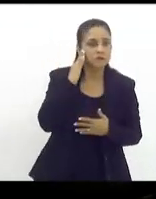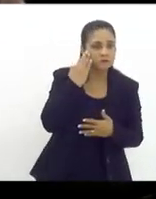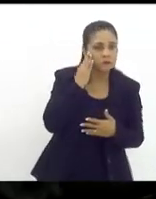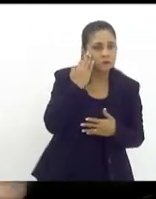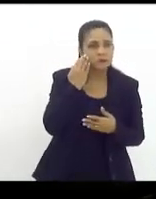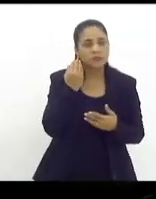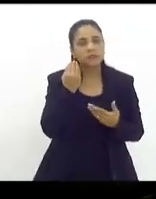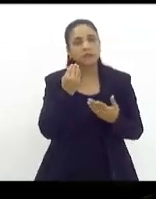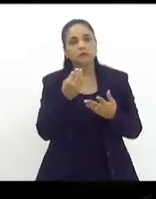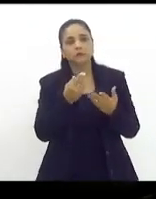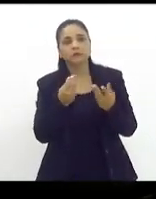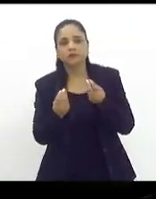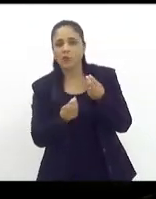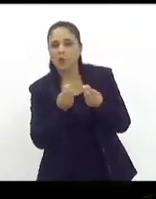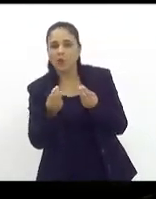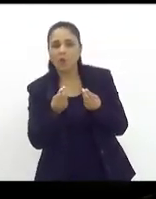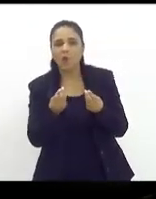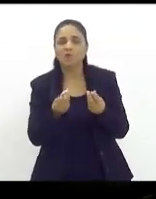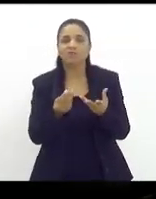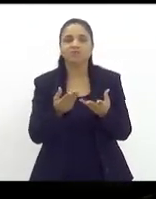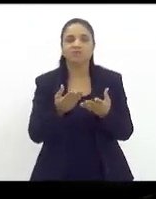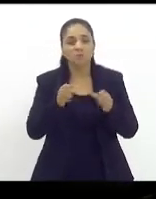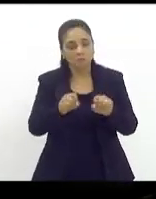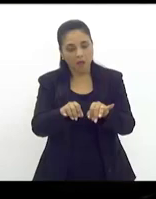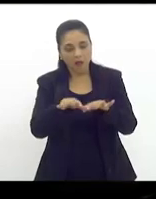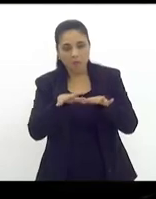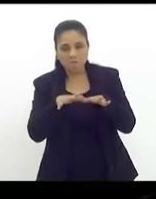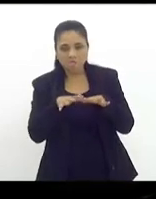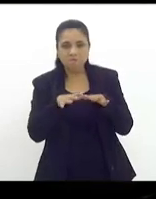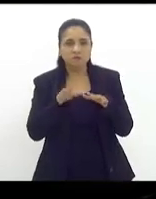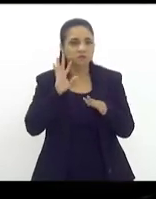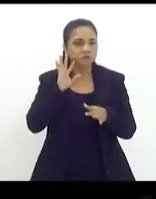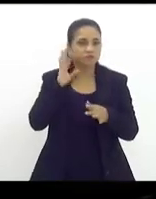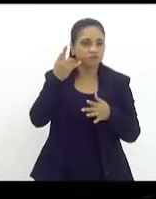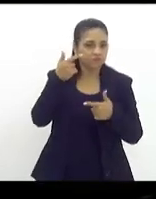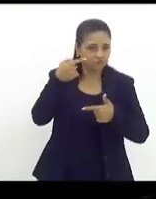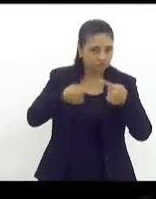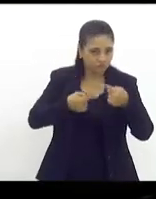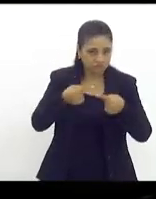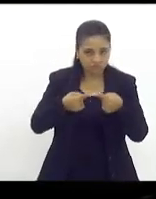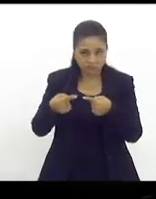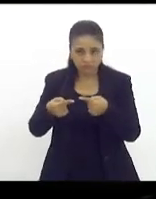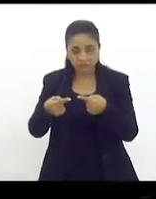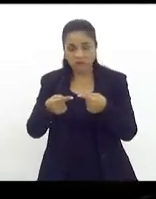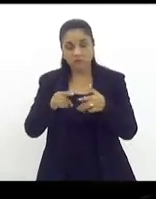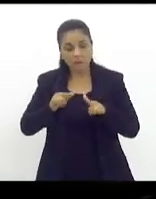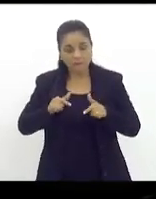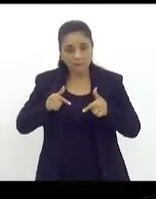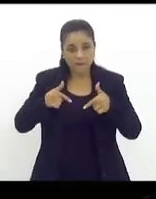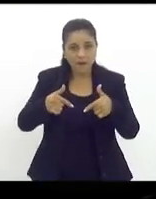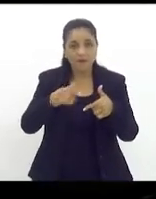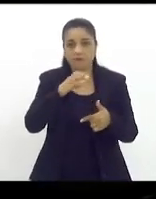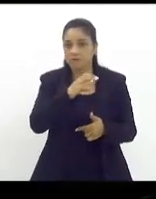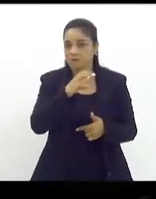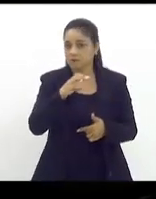de um determinado tipo de consenso no parlamento. Mas eu acho que, enquanto procedimento de atuação da CCJ,